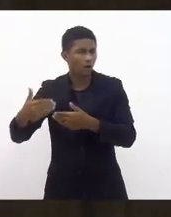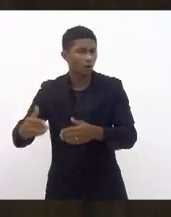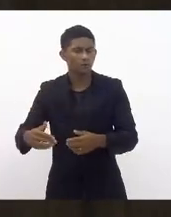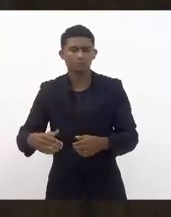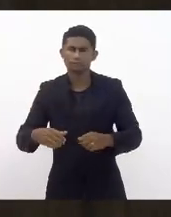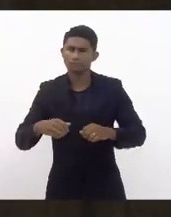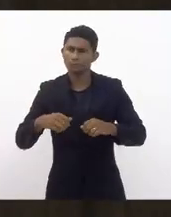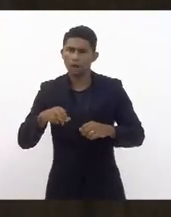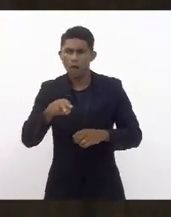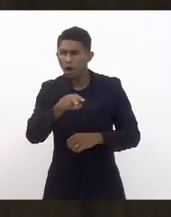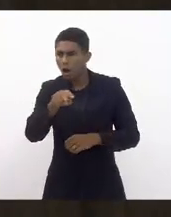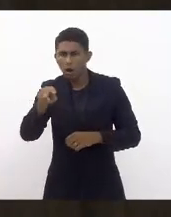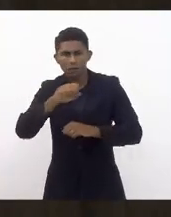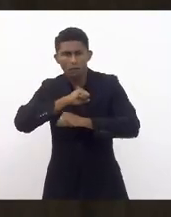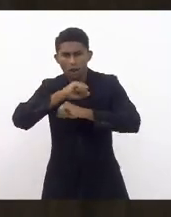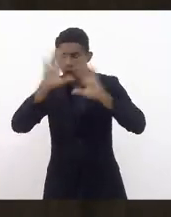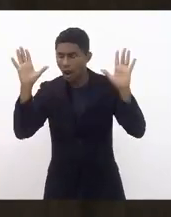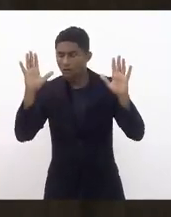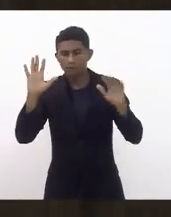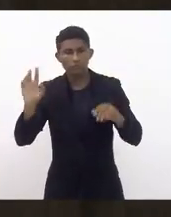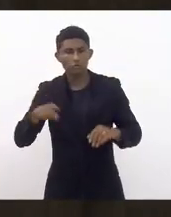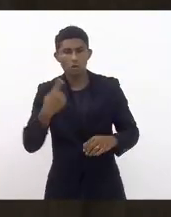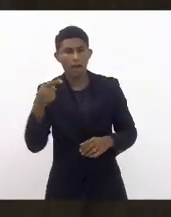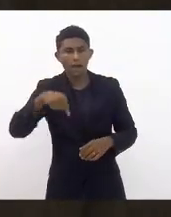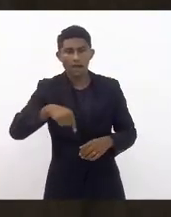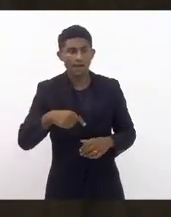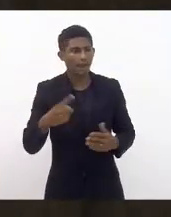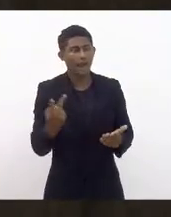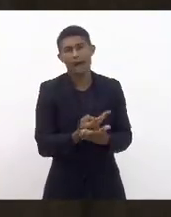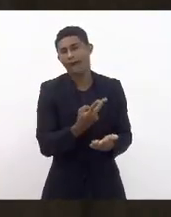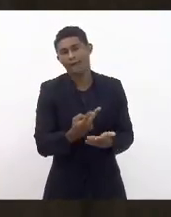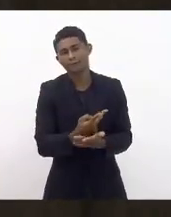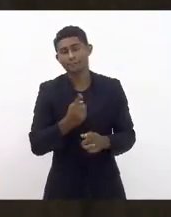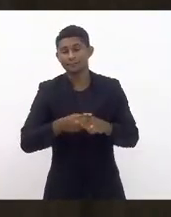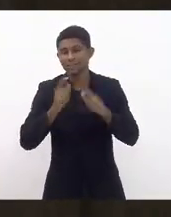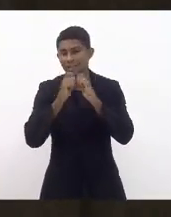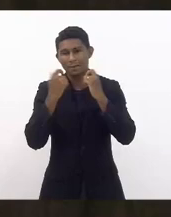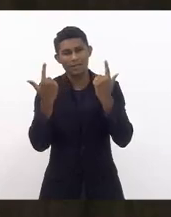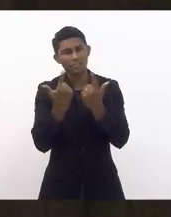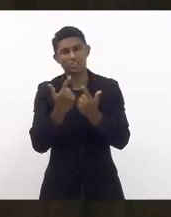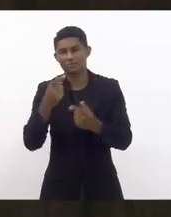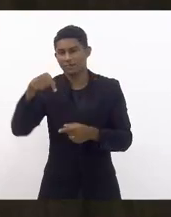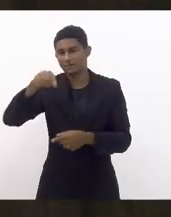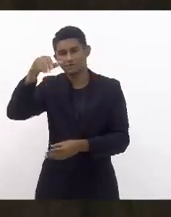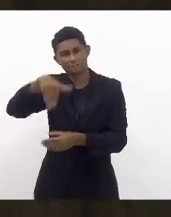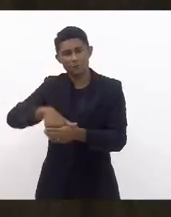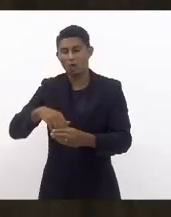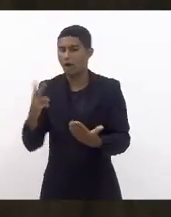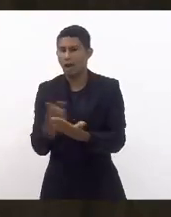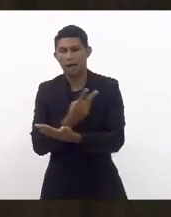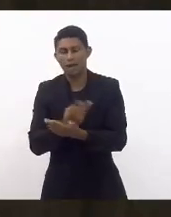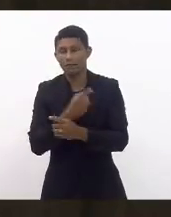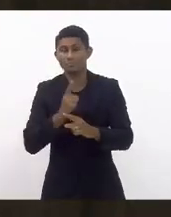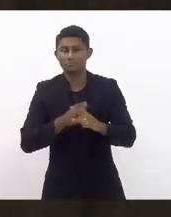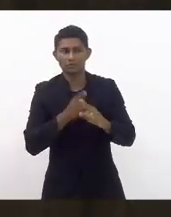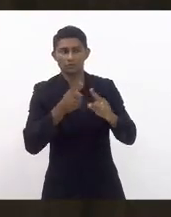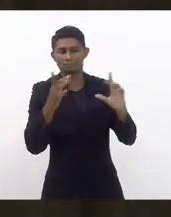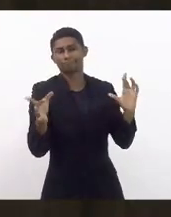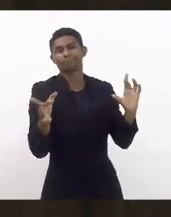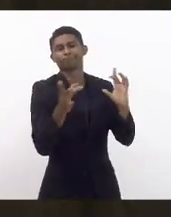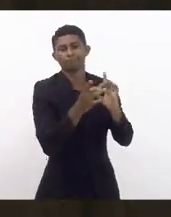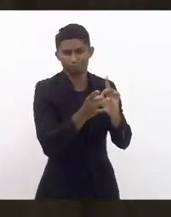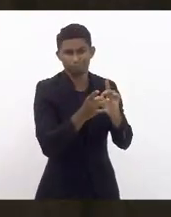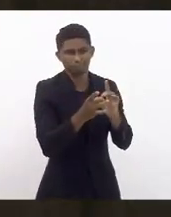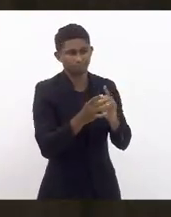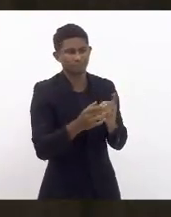errados, que a Assembleia Legislativa, nesse momento, votou errado, porque a incorporação da